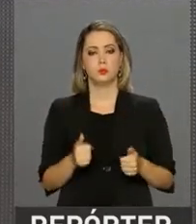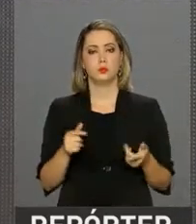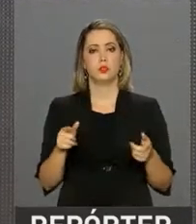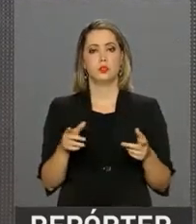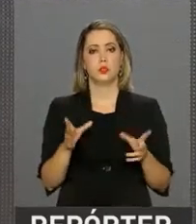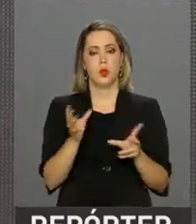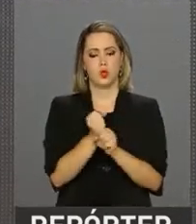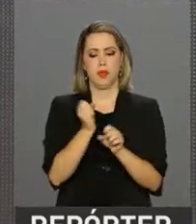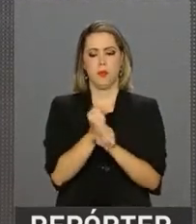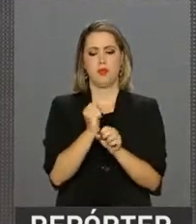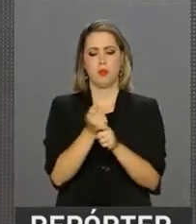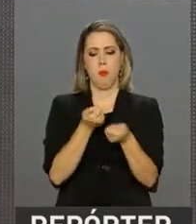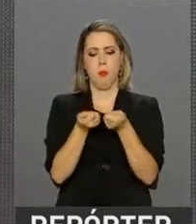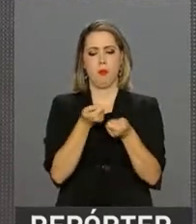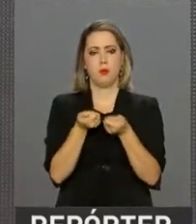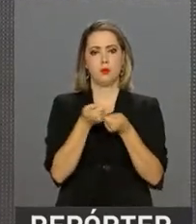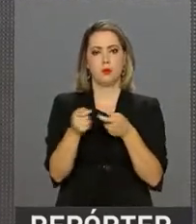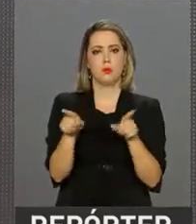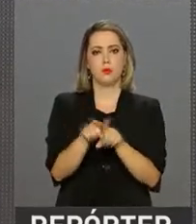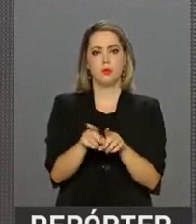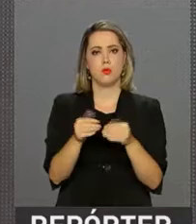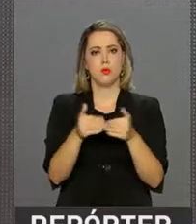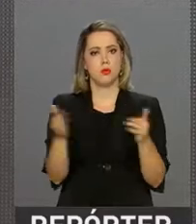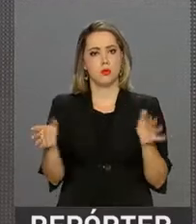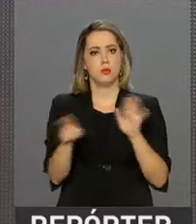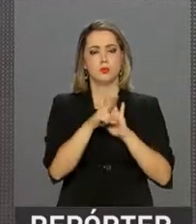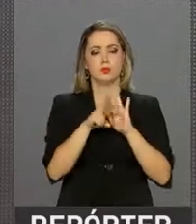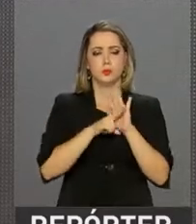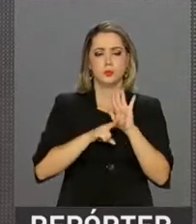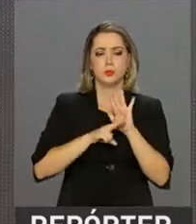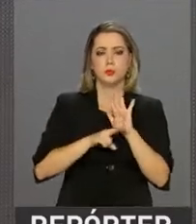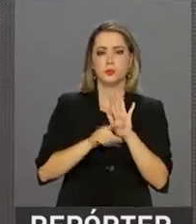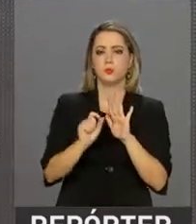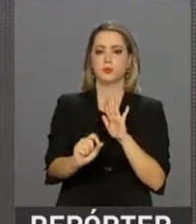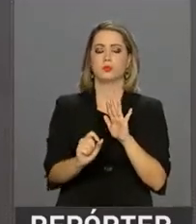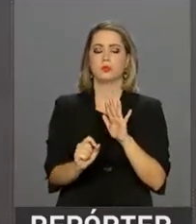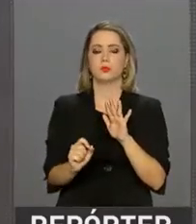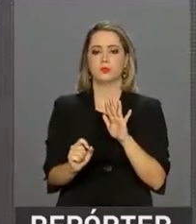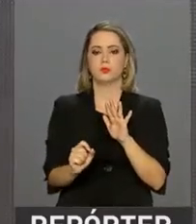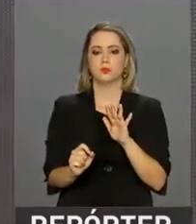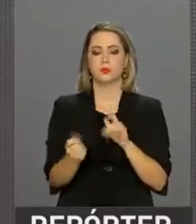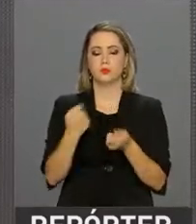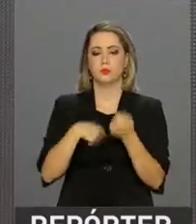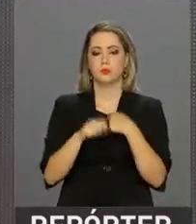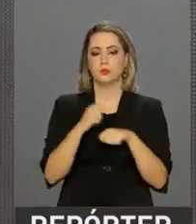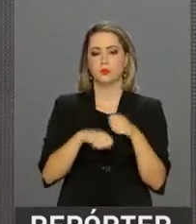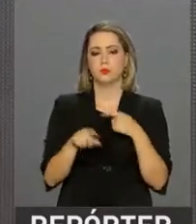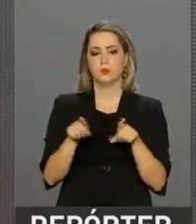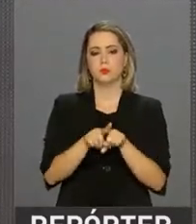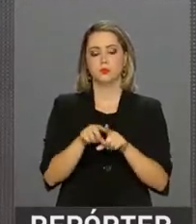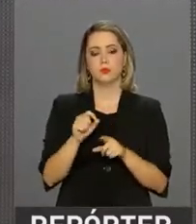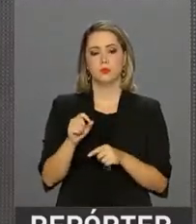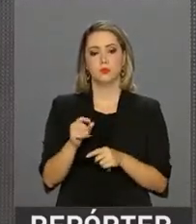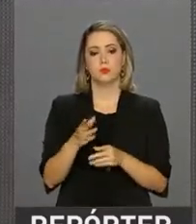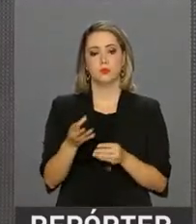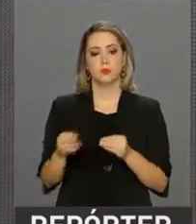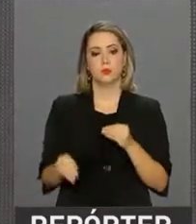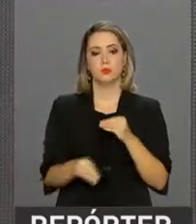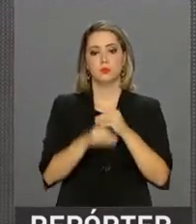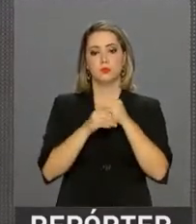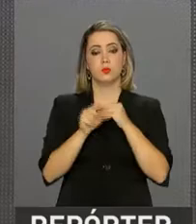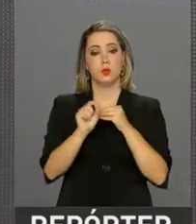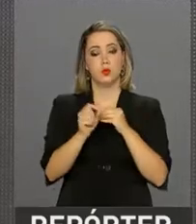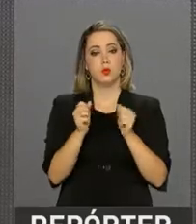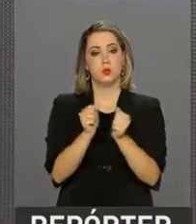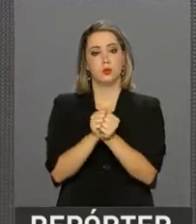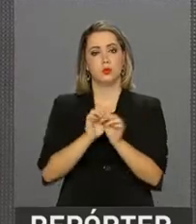das contas públicas, a adoção de amplas reformas na área econômica, e a complementação disso com